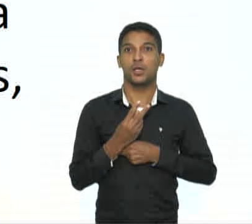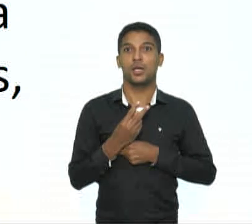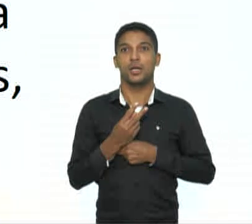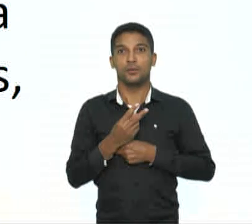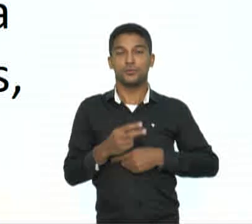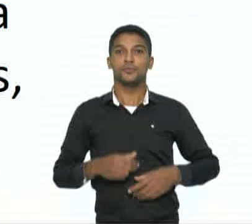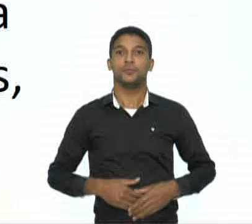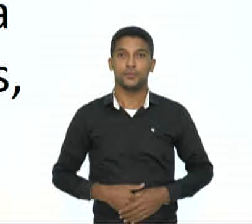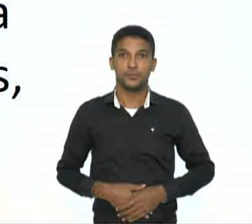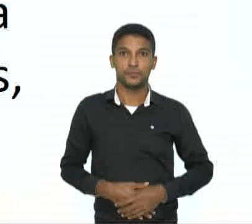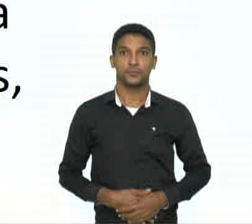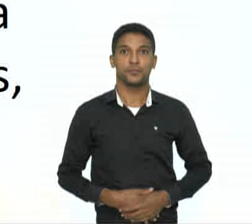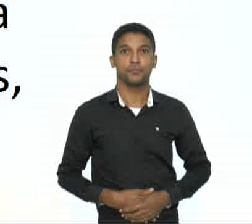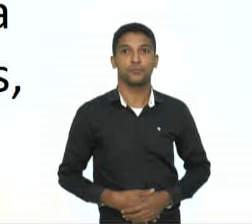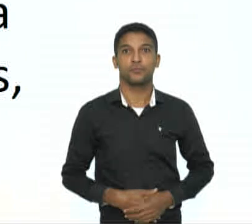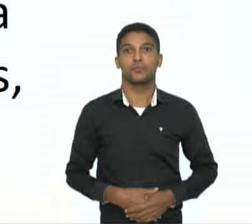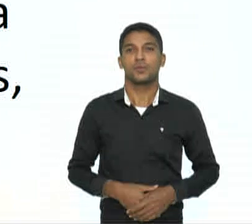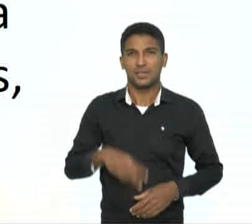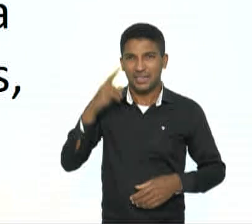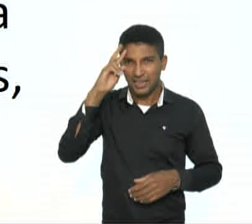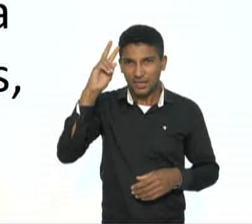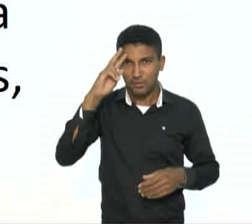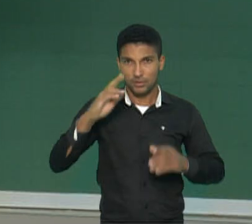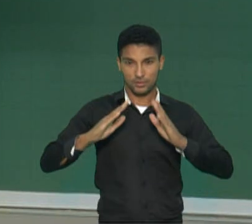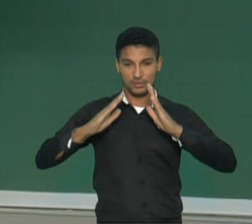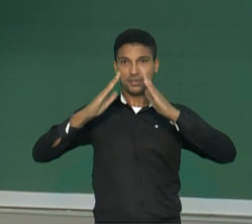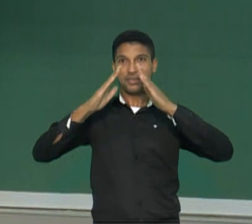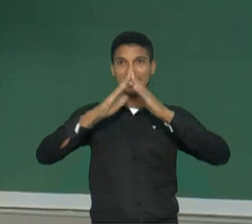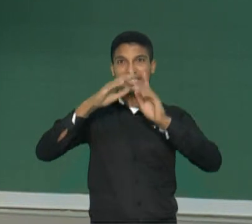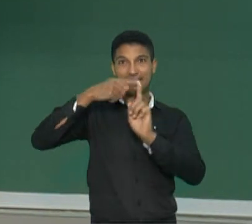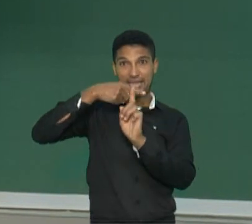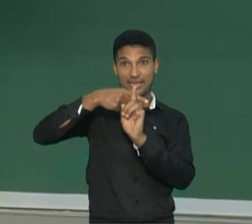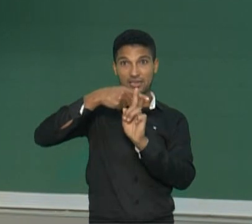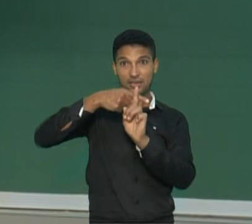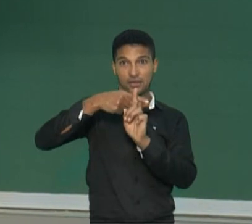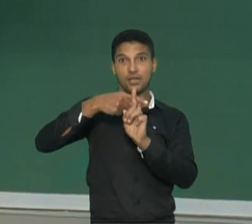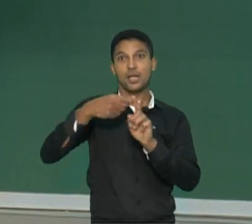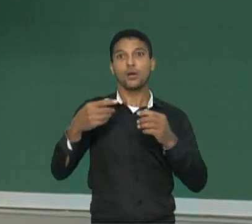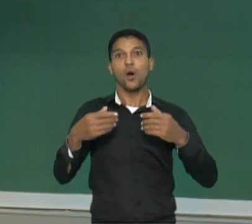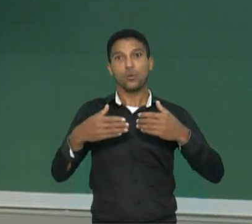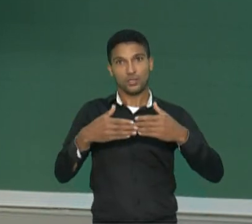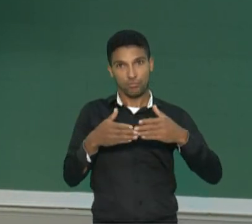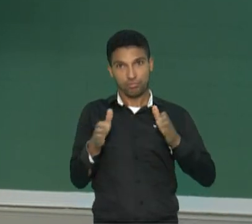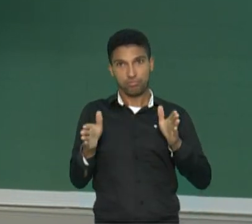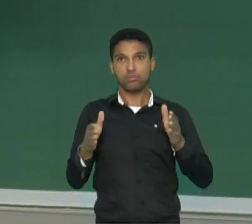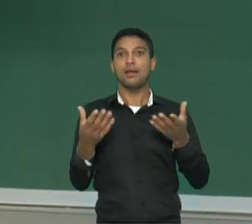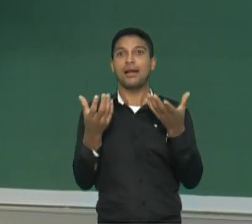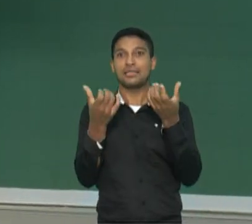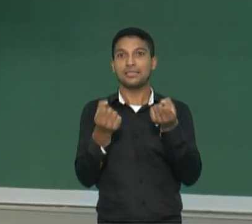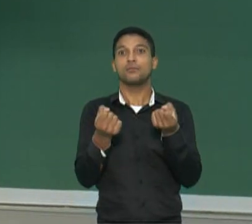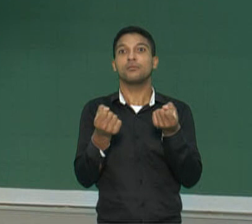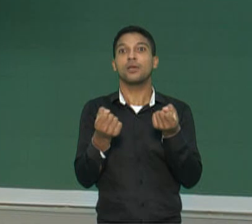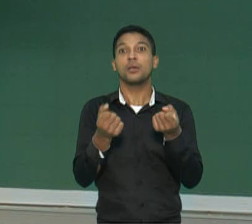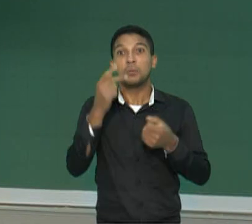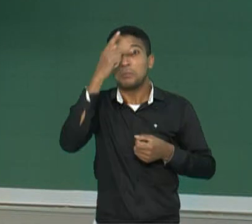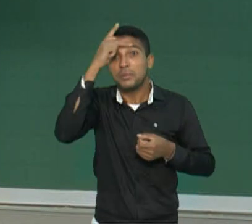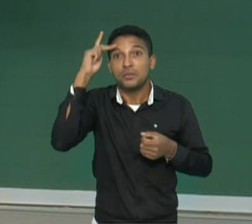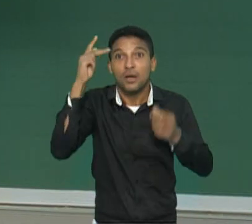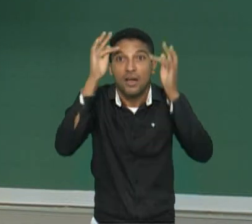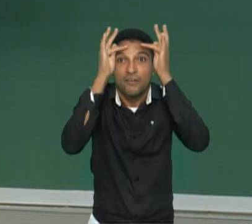centros urbanos. Lembra que as igrejas já estavam recebendo fiéis, né? As igrejas que tinham relíquias,